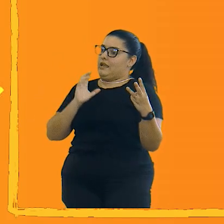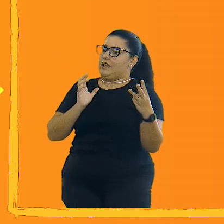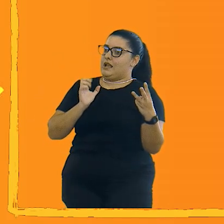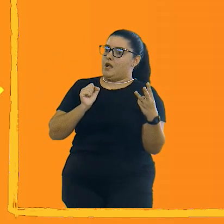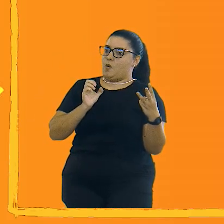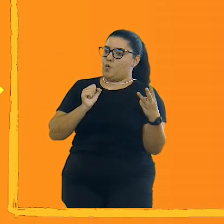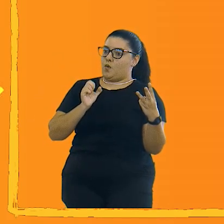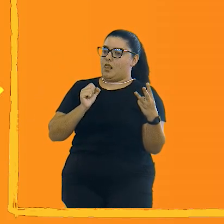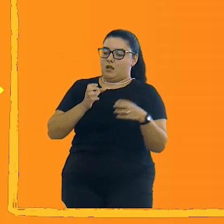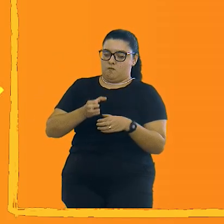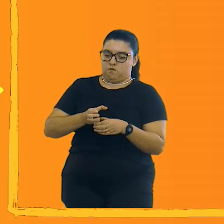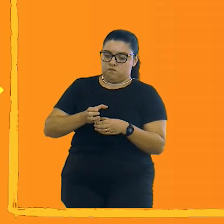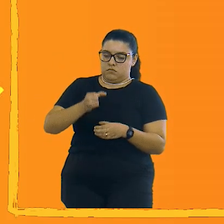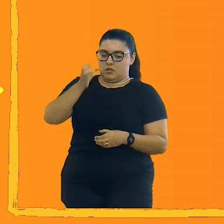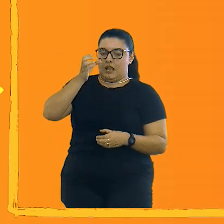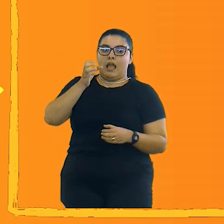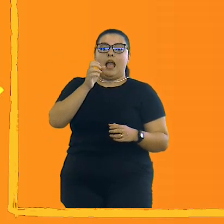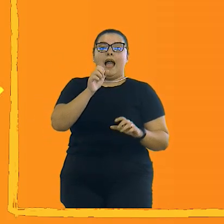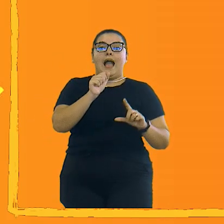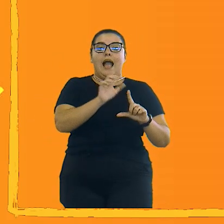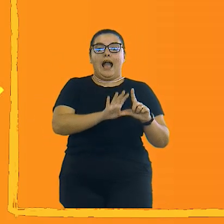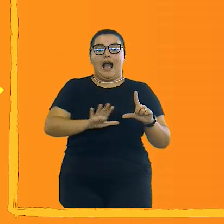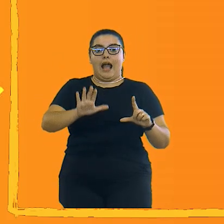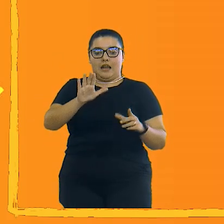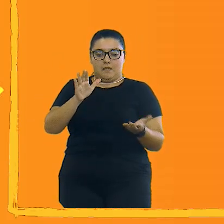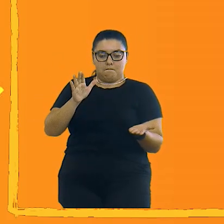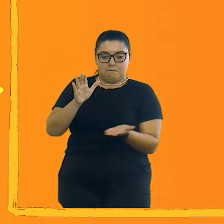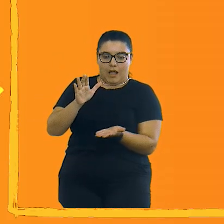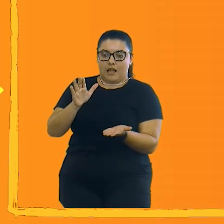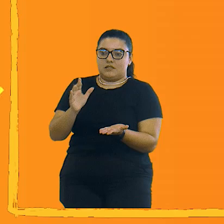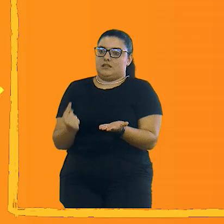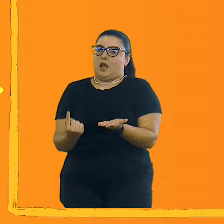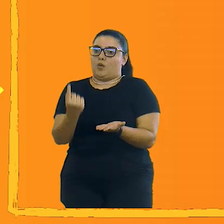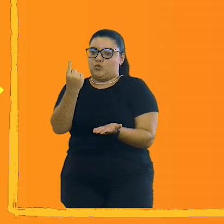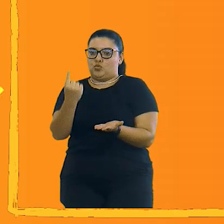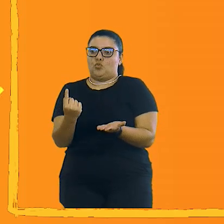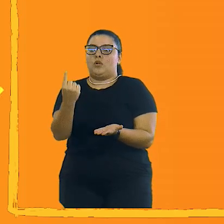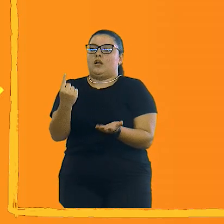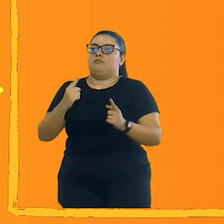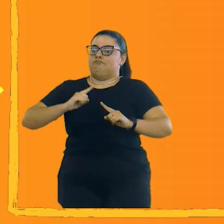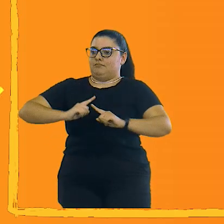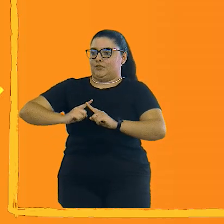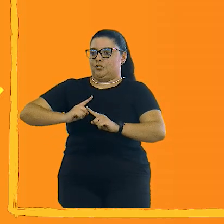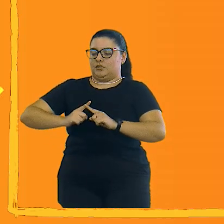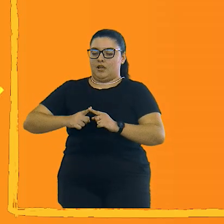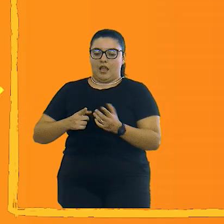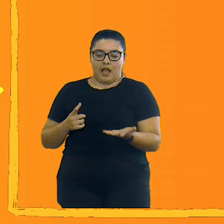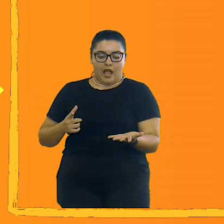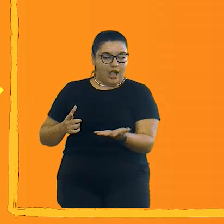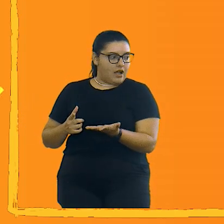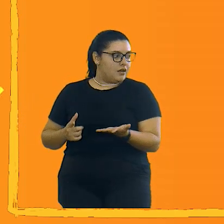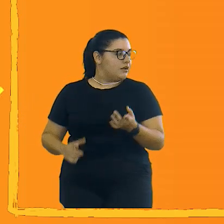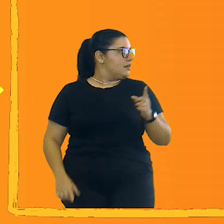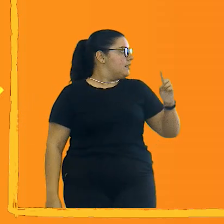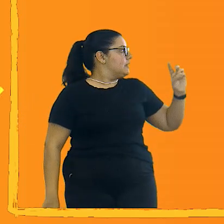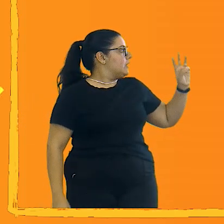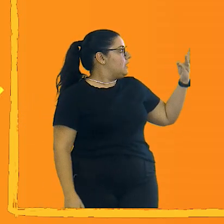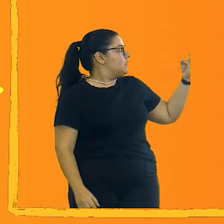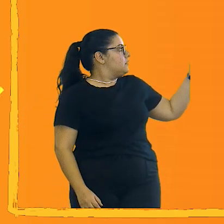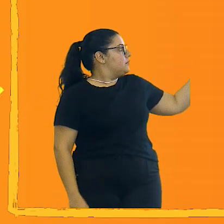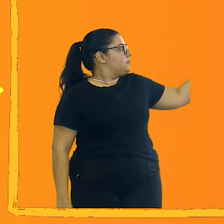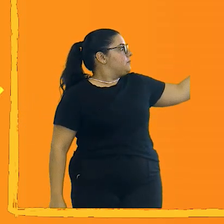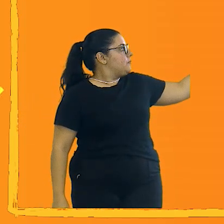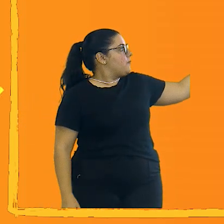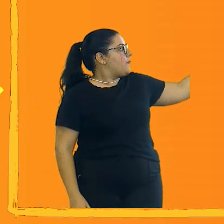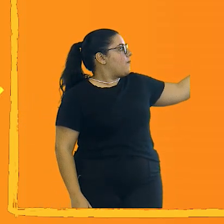volume do cilindro é área da base multiplicado pela altura a área da base é esse 3 bem aqui